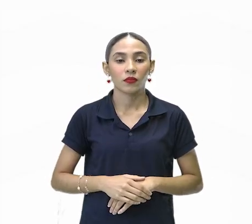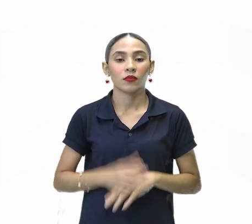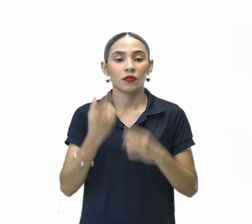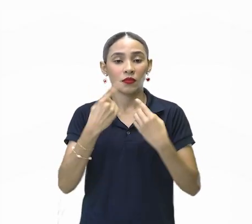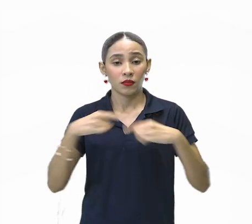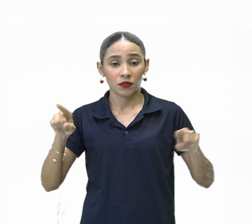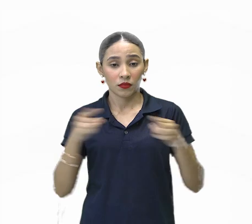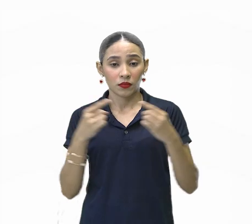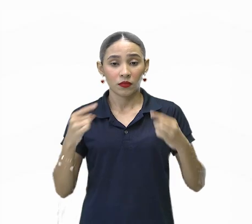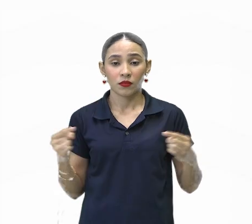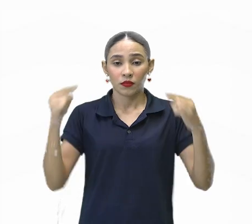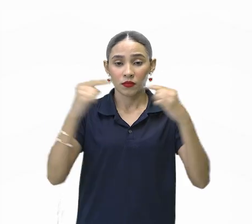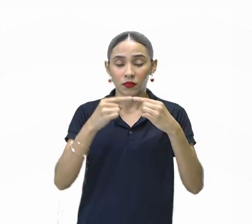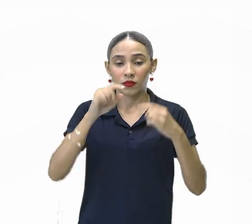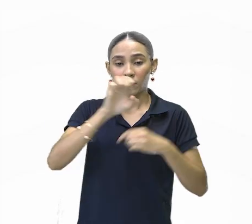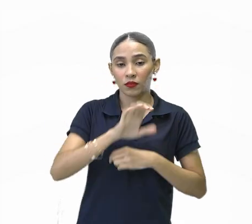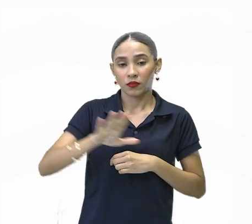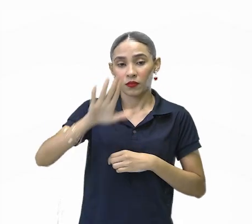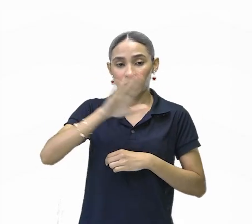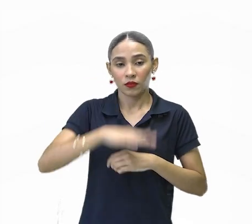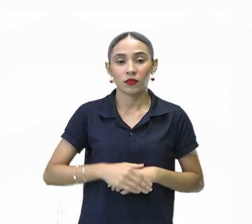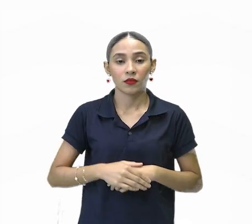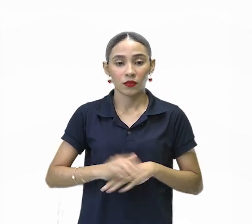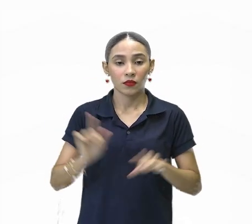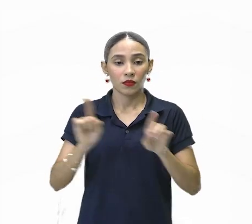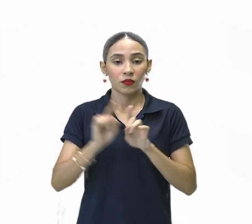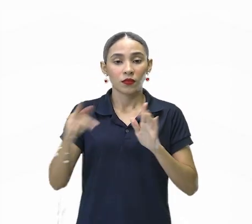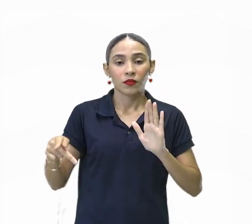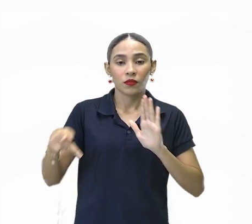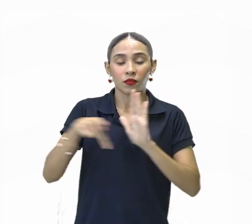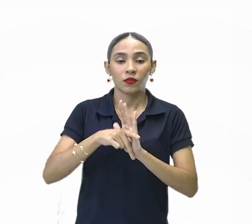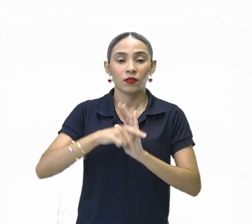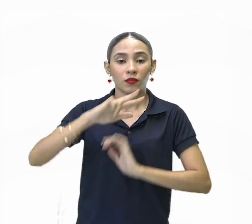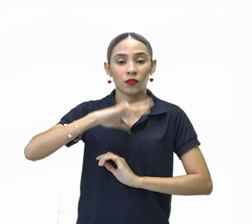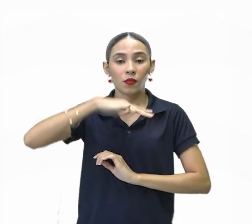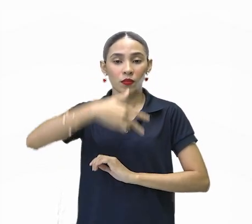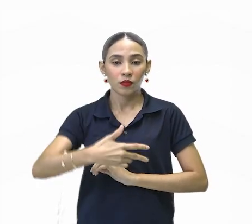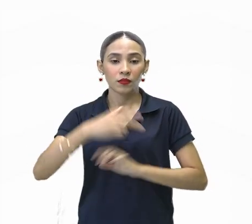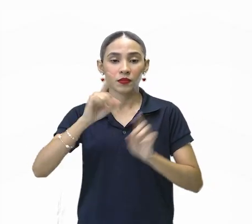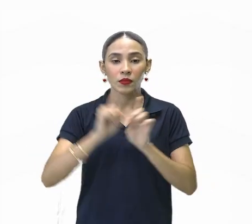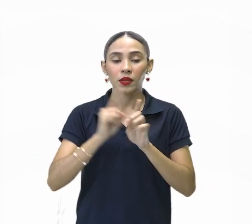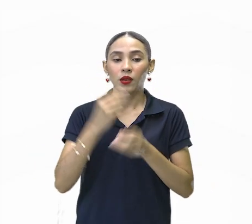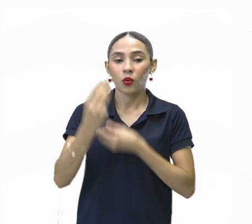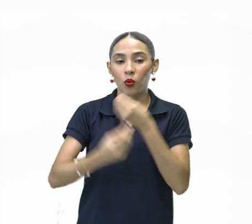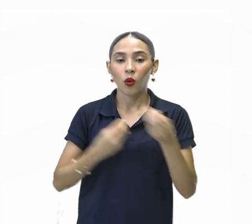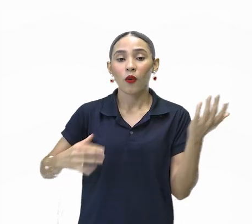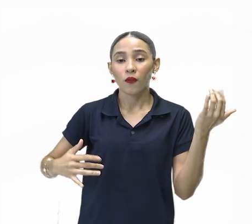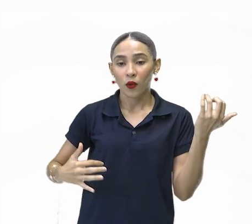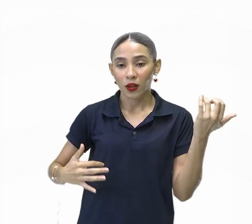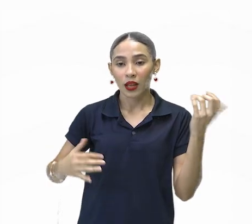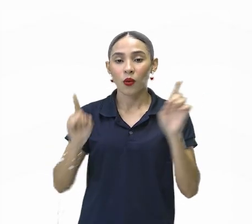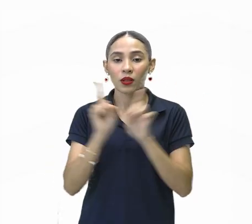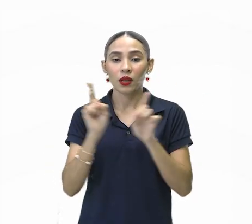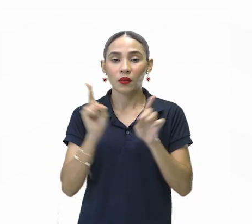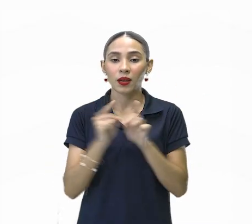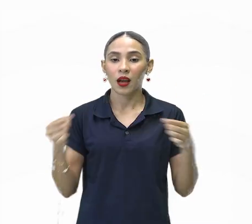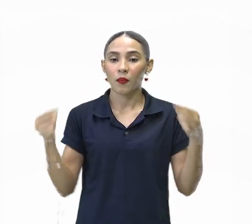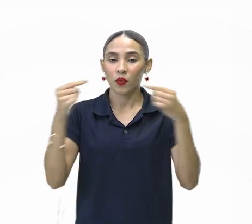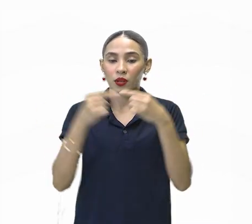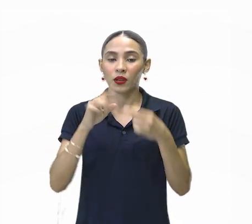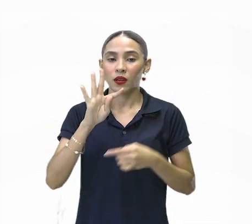Melodias e harmonias europeias herdadas da música portuguesa, como o uso de violão e da harmonia